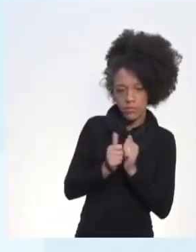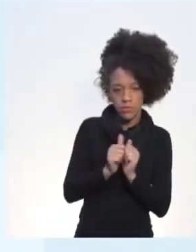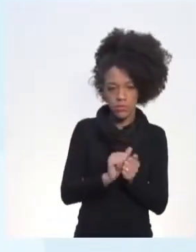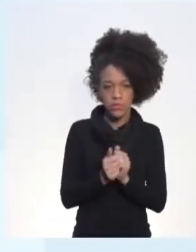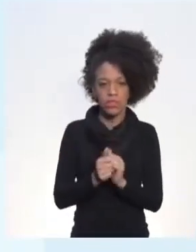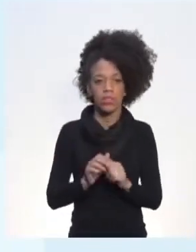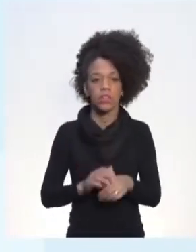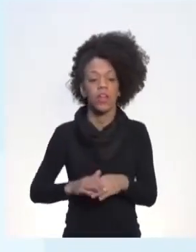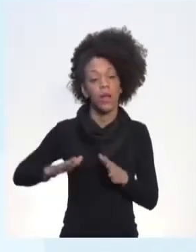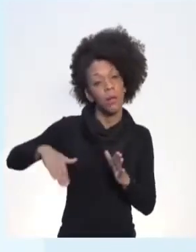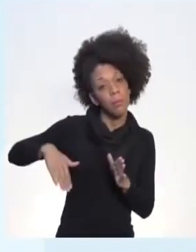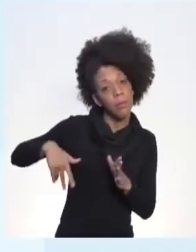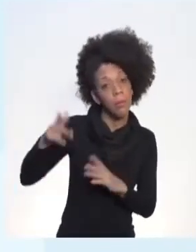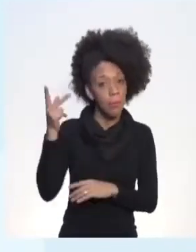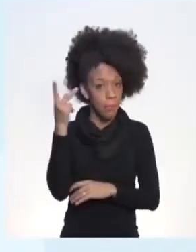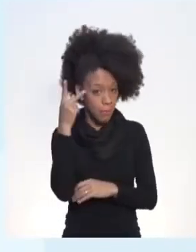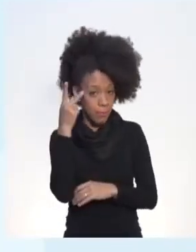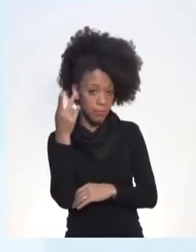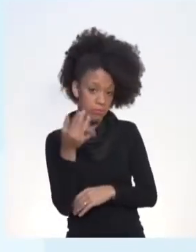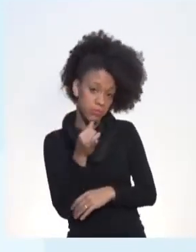Litoral paulista, por exemplo.